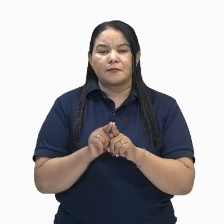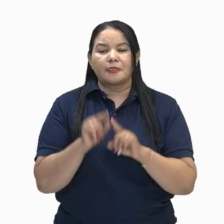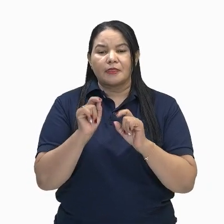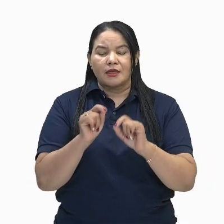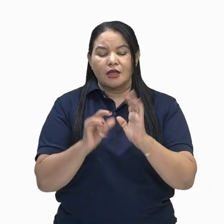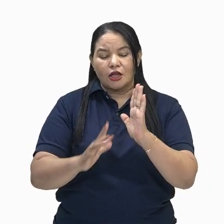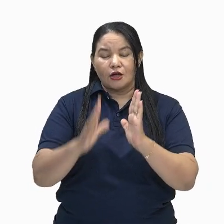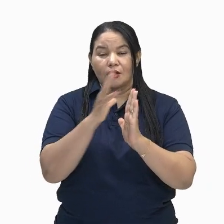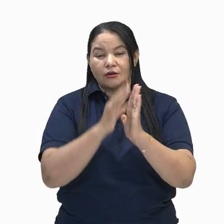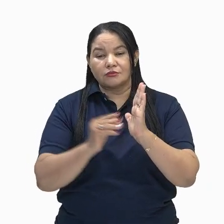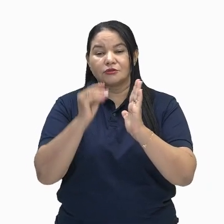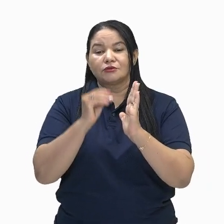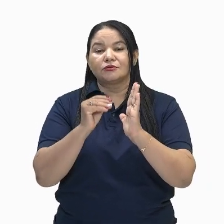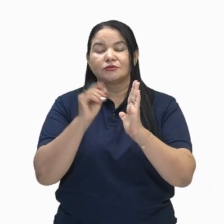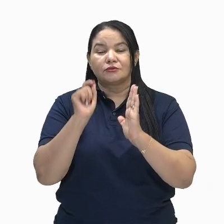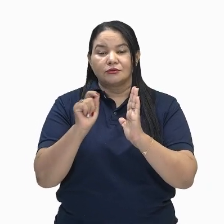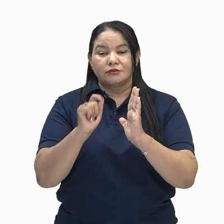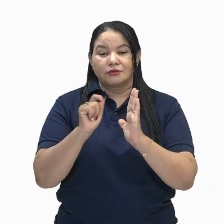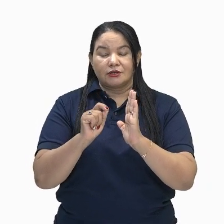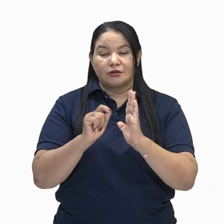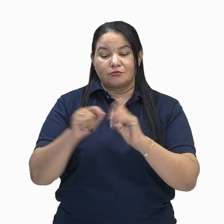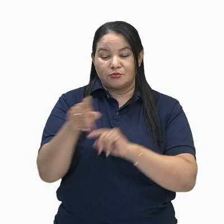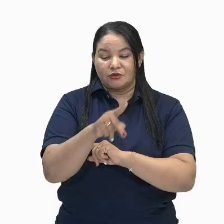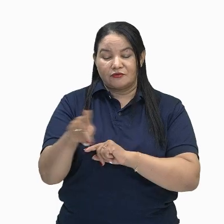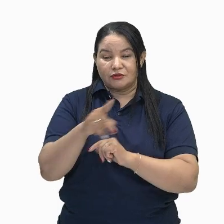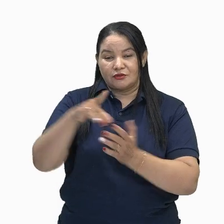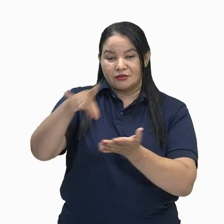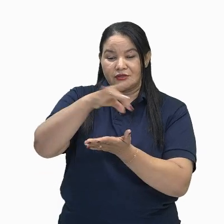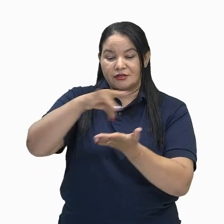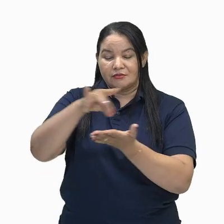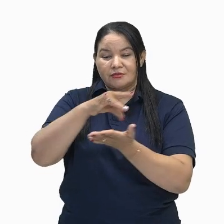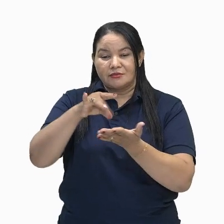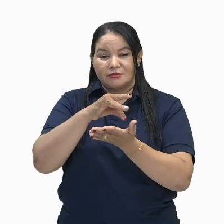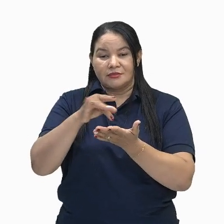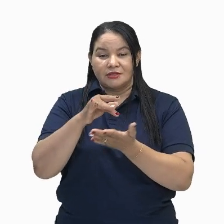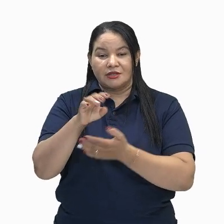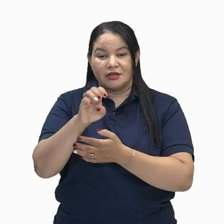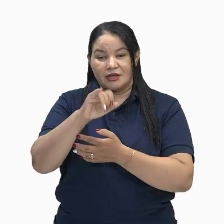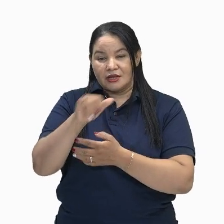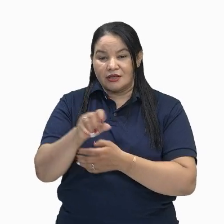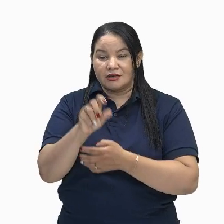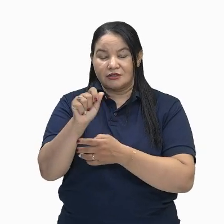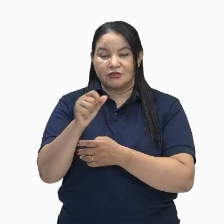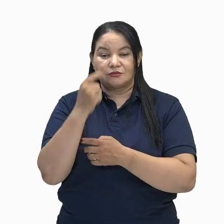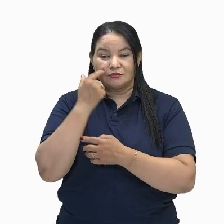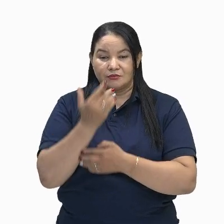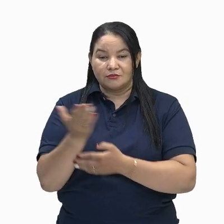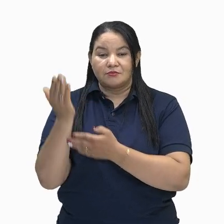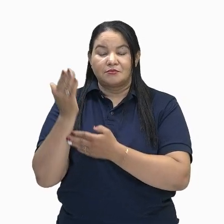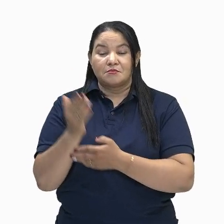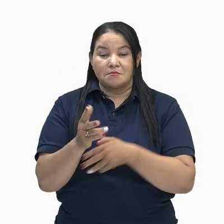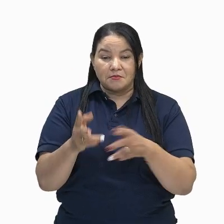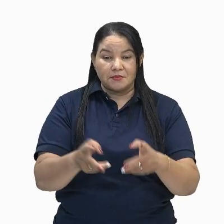aí, olha, professor do Semeando a Eja. Observe que é a mesma cena,